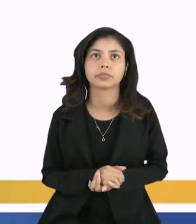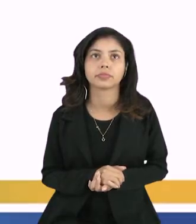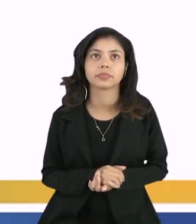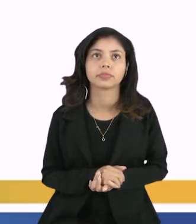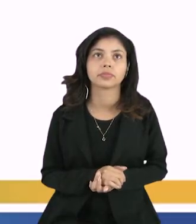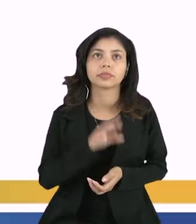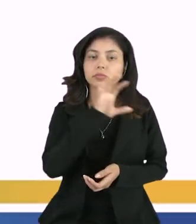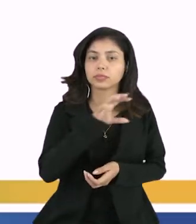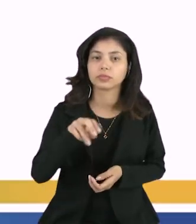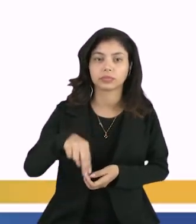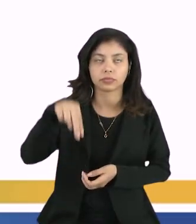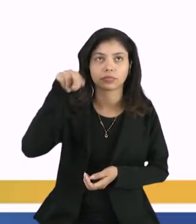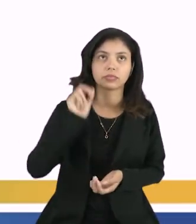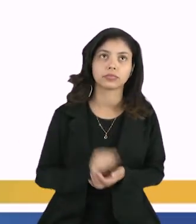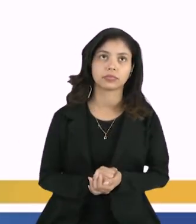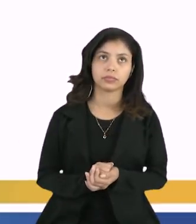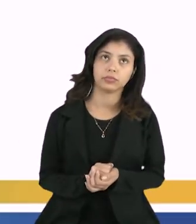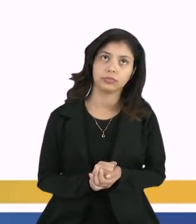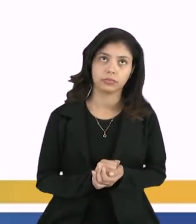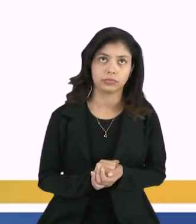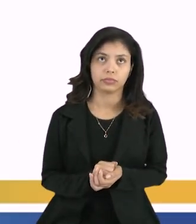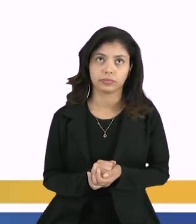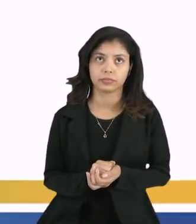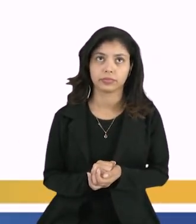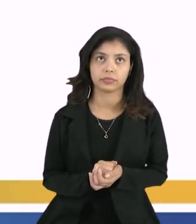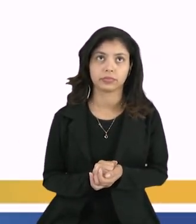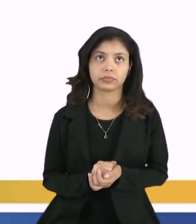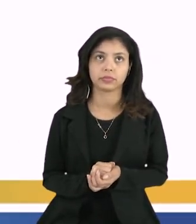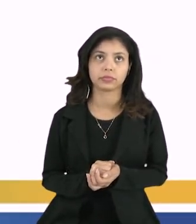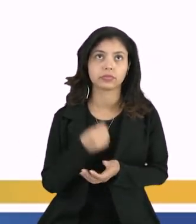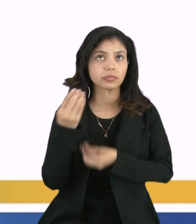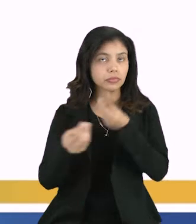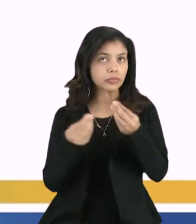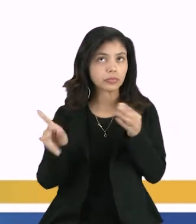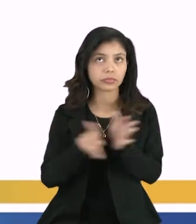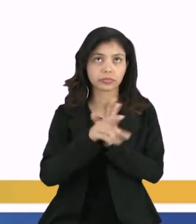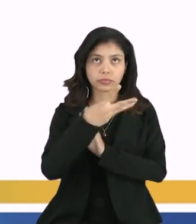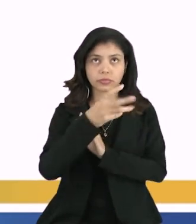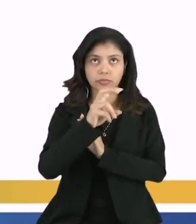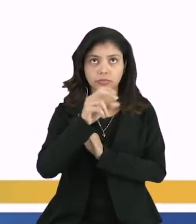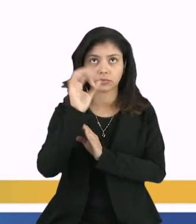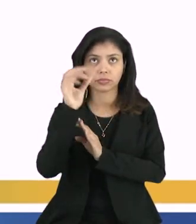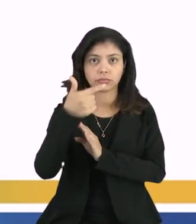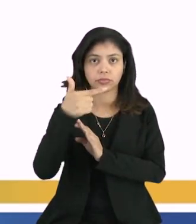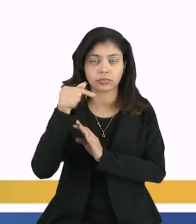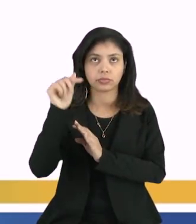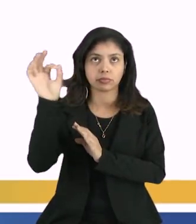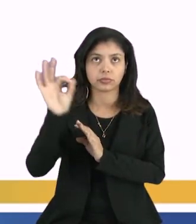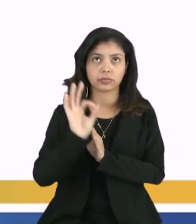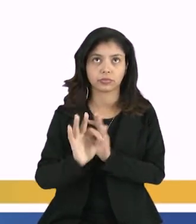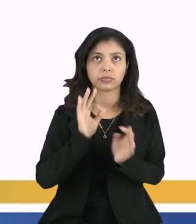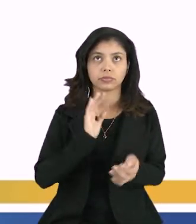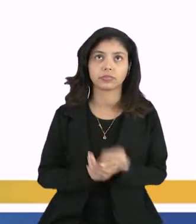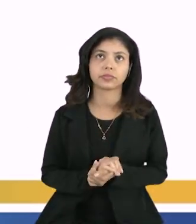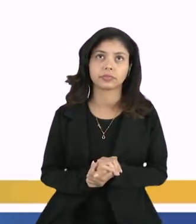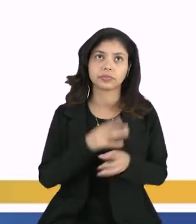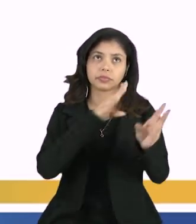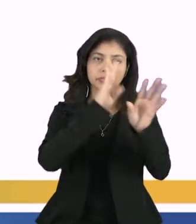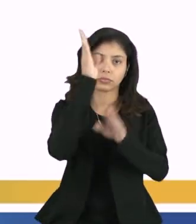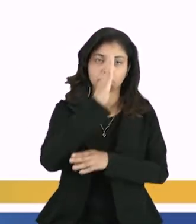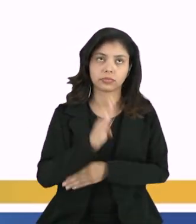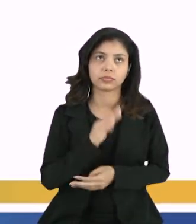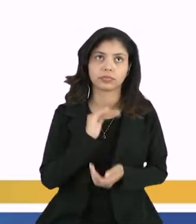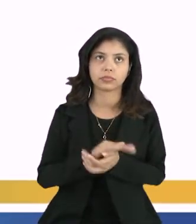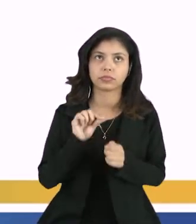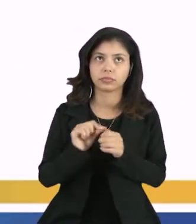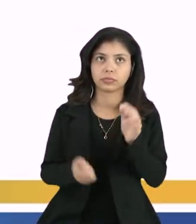melhor. Na região norte, com uma área que corresponde a 45,27% do território brasileiro,